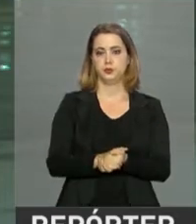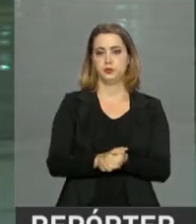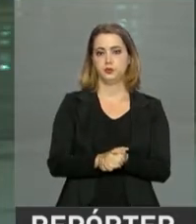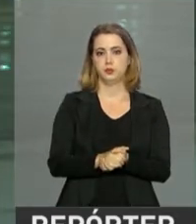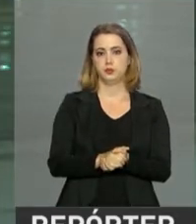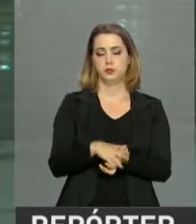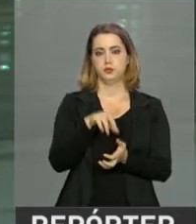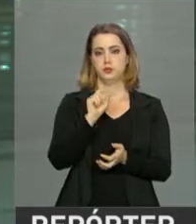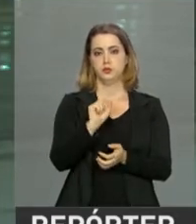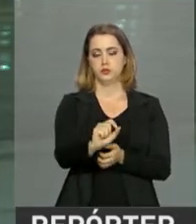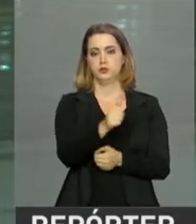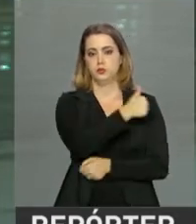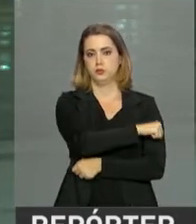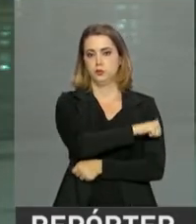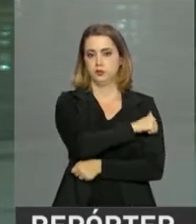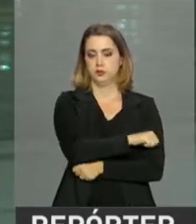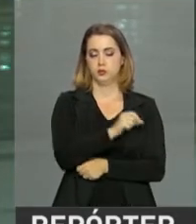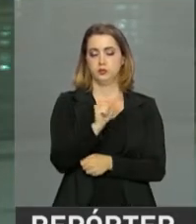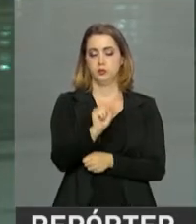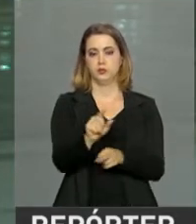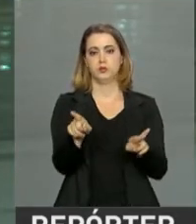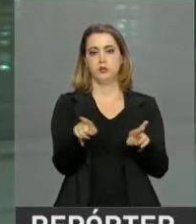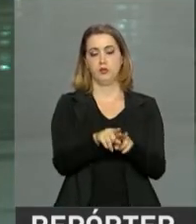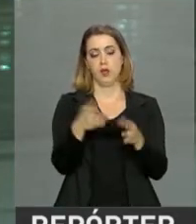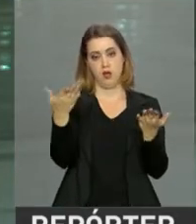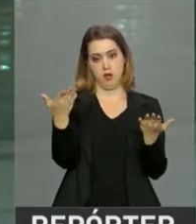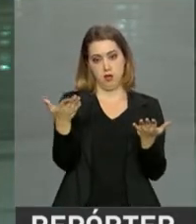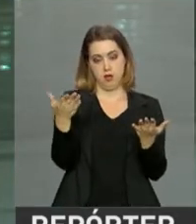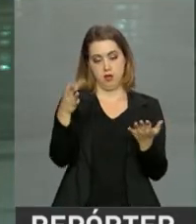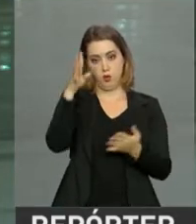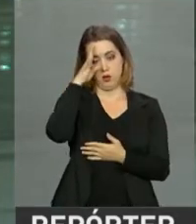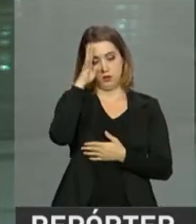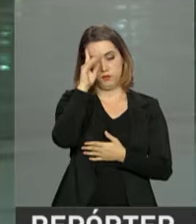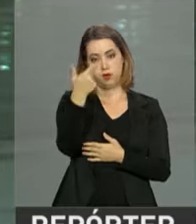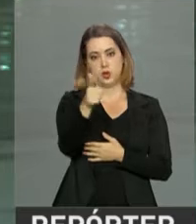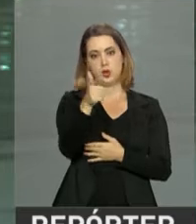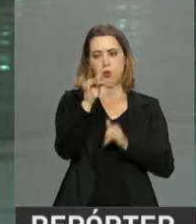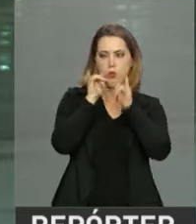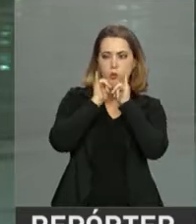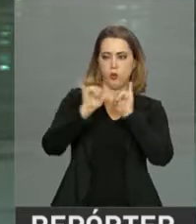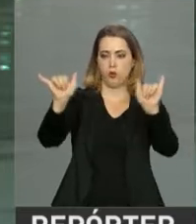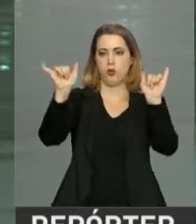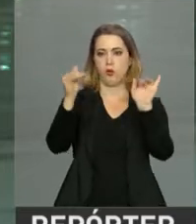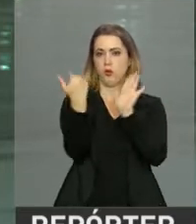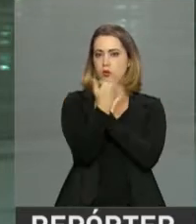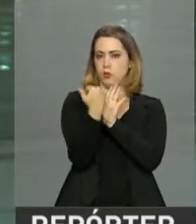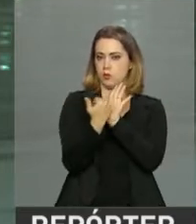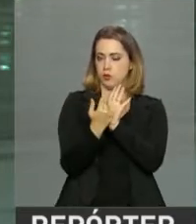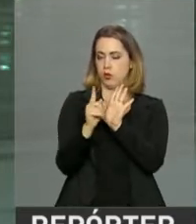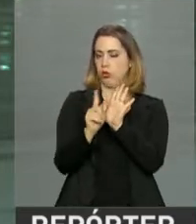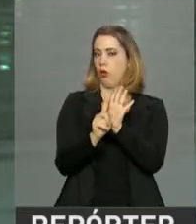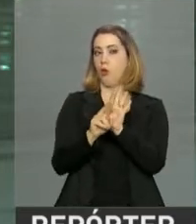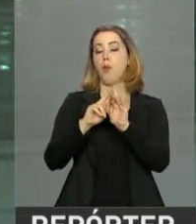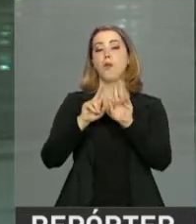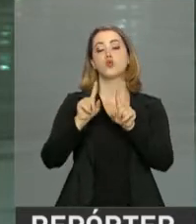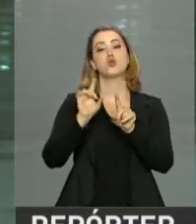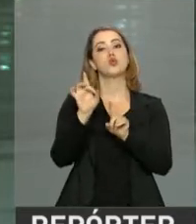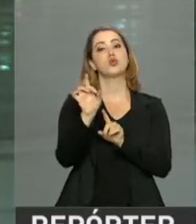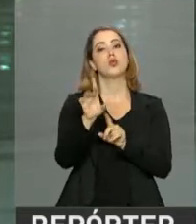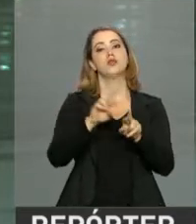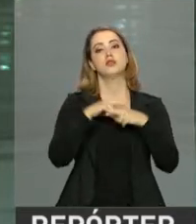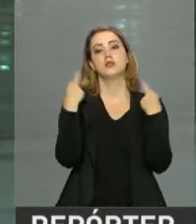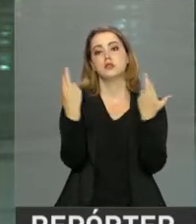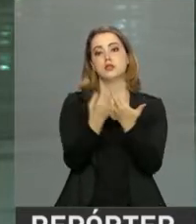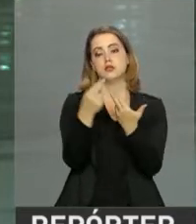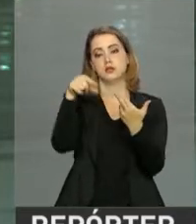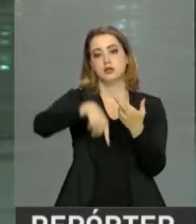pública do rio roberto sá então nesta quarta feira não vai ocorrer o lançamento sim mais uma reunião em brasília para discutir um